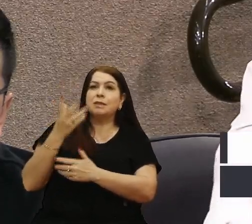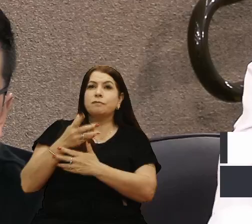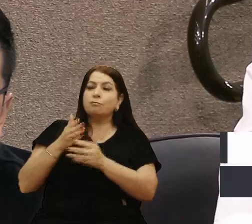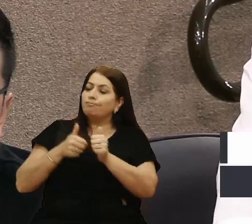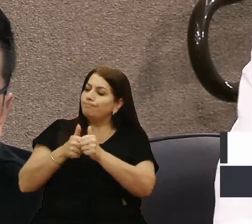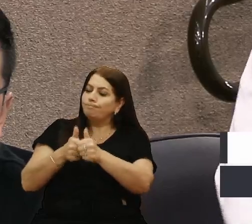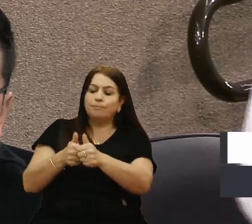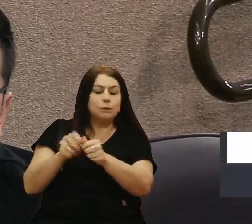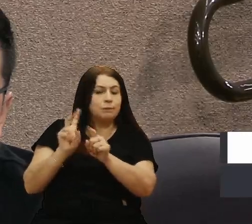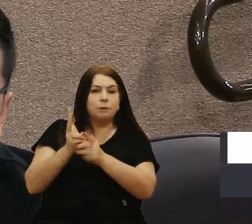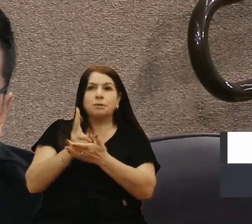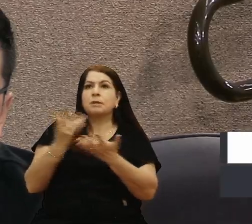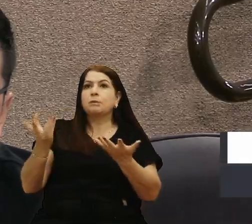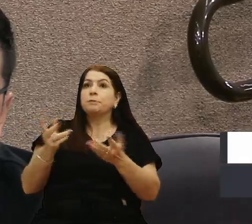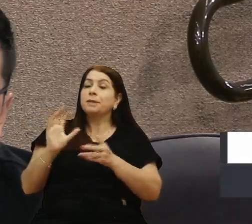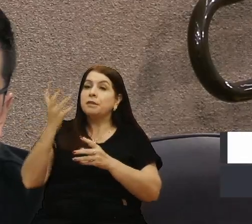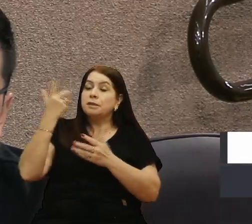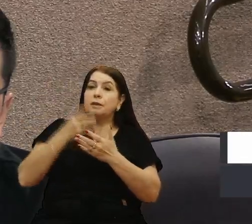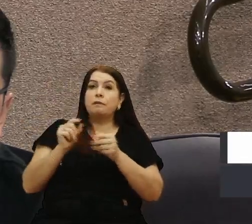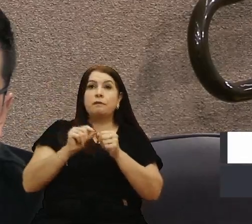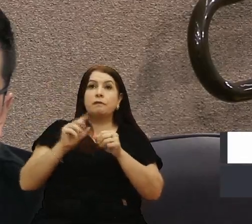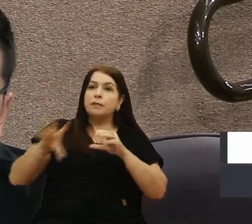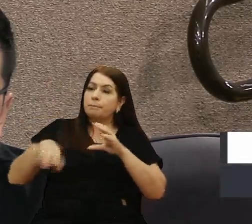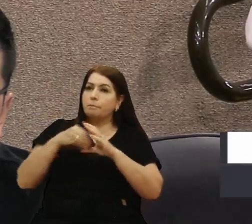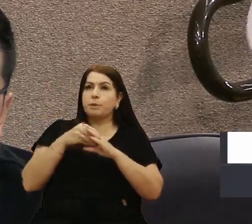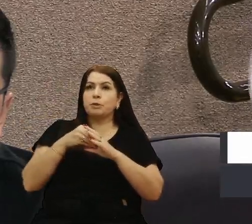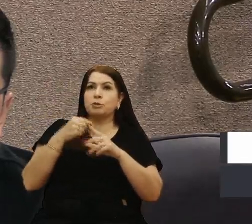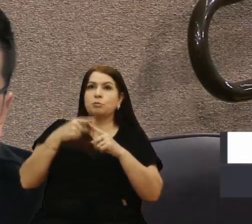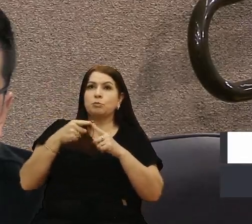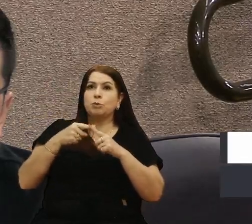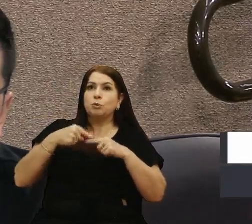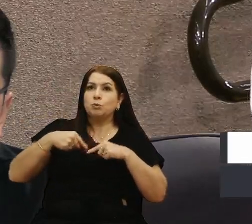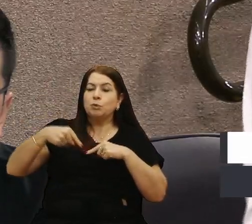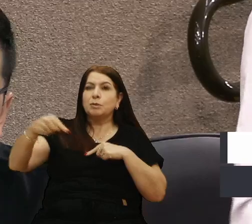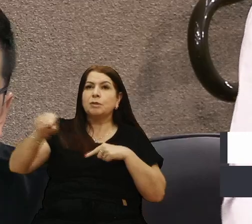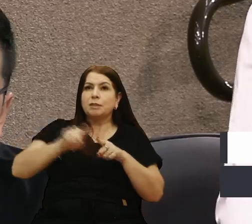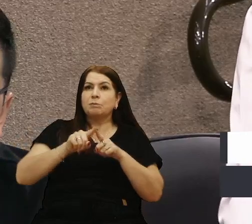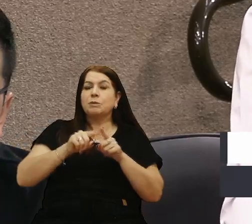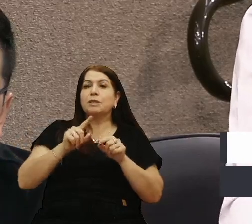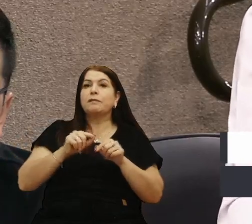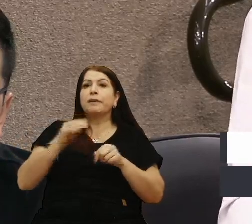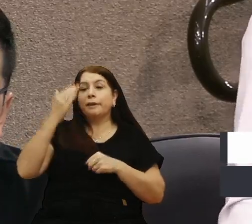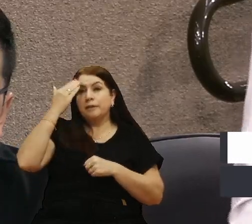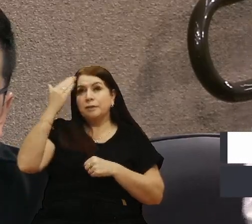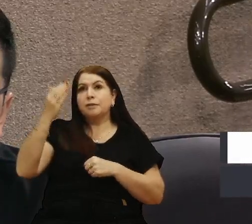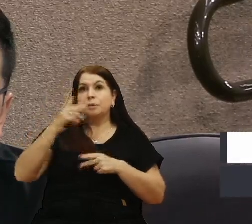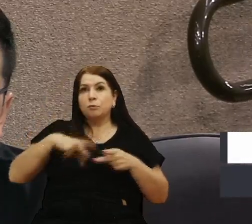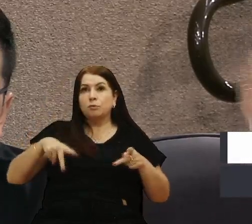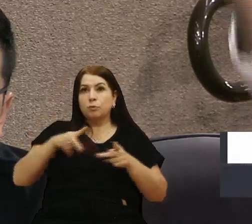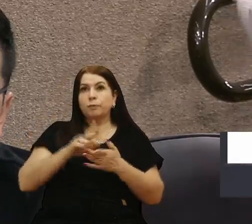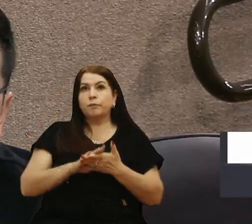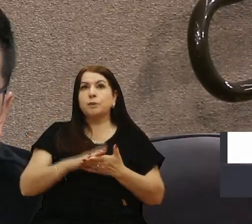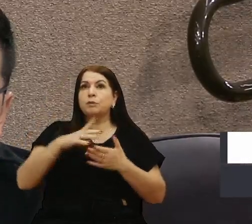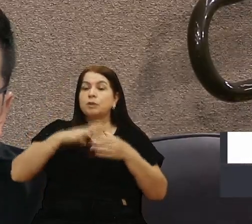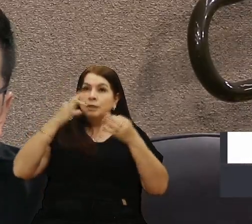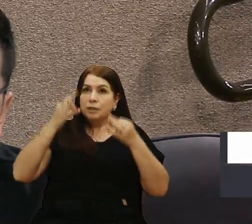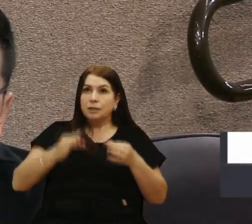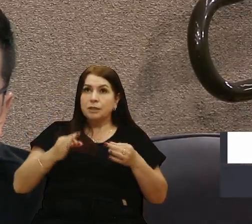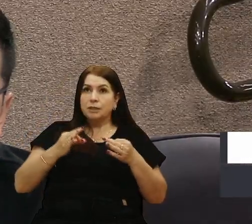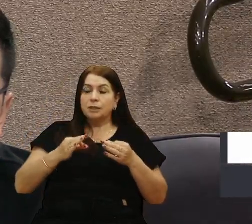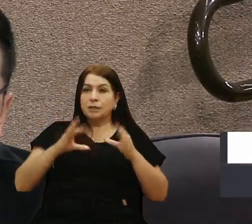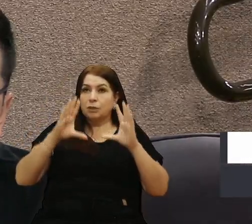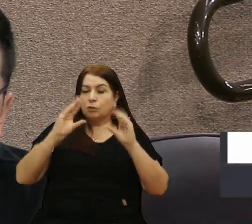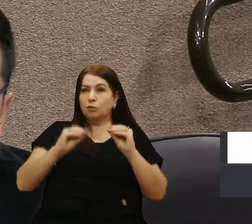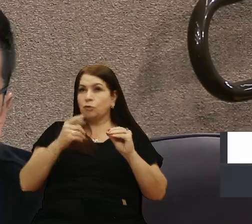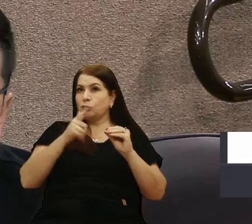perseguir a vida inteira. Mas essas decisões fazem parte, porque a longo prazo, quem vai agradecer vai ser a população. Eu tenho certeza, essa noite eu não